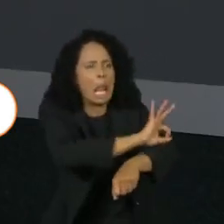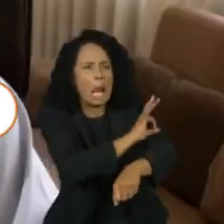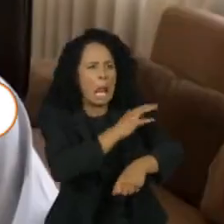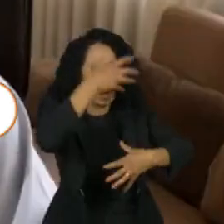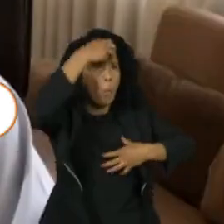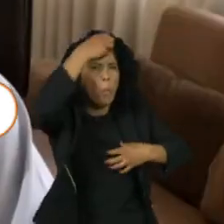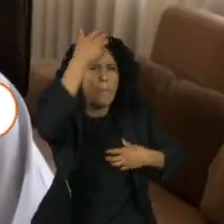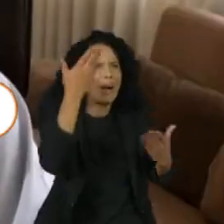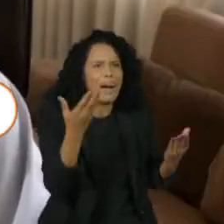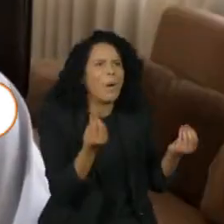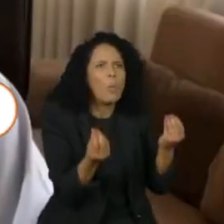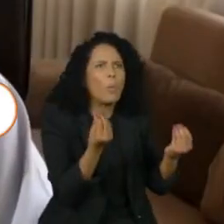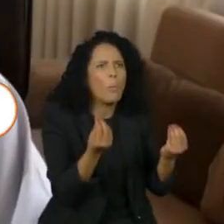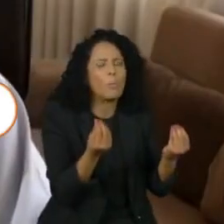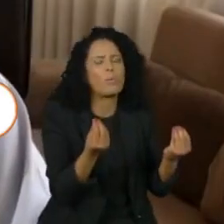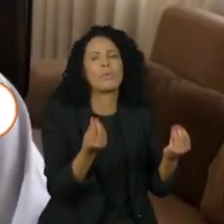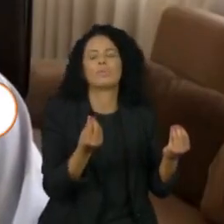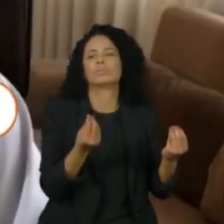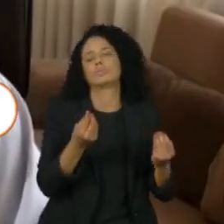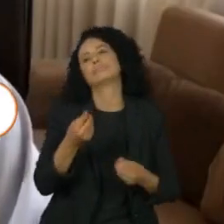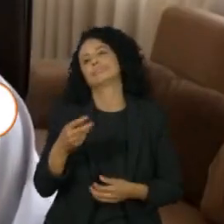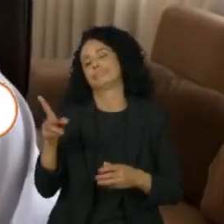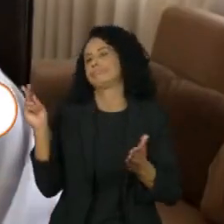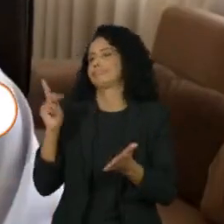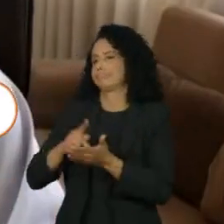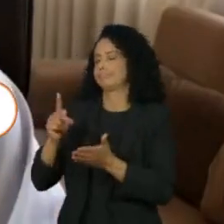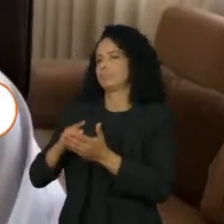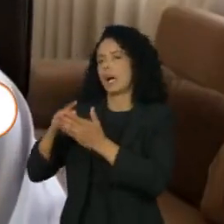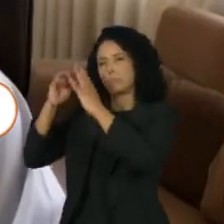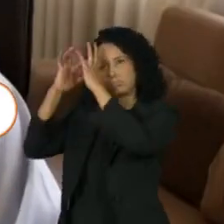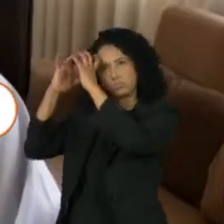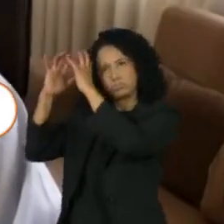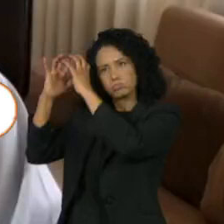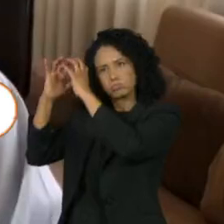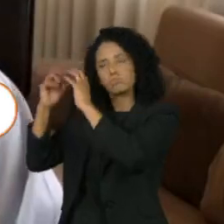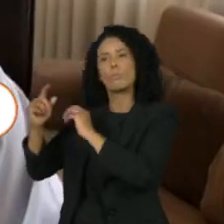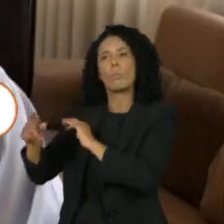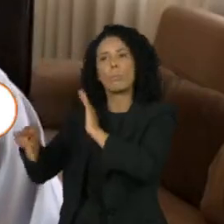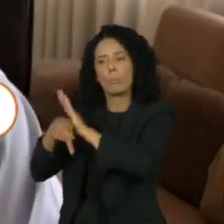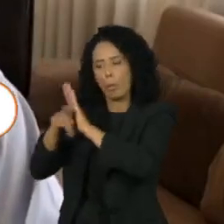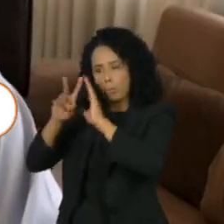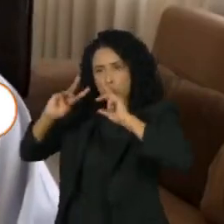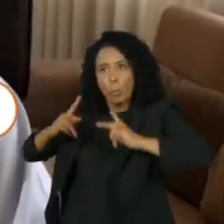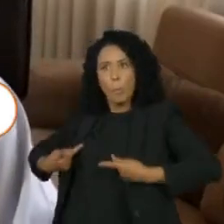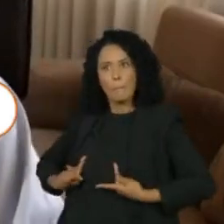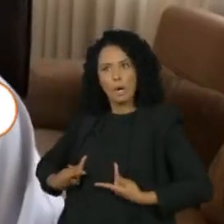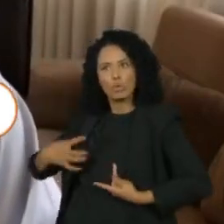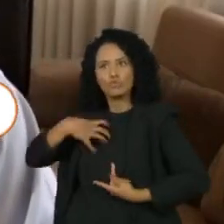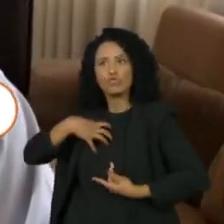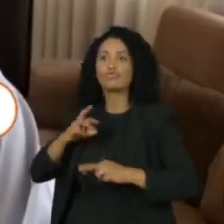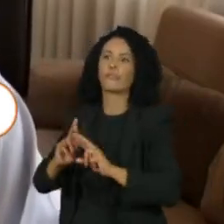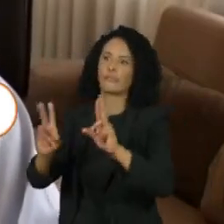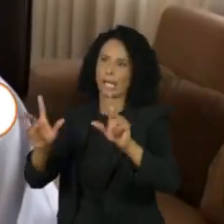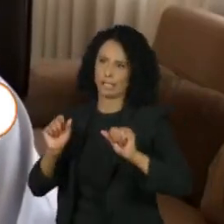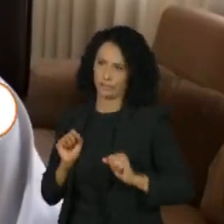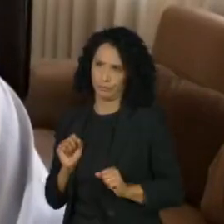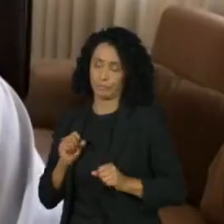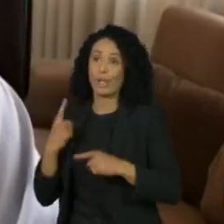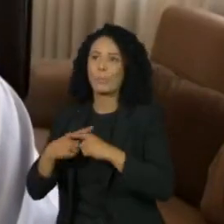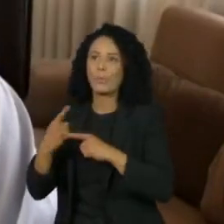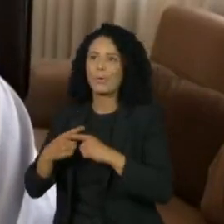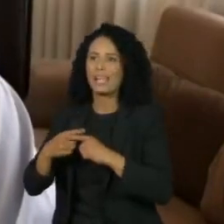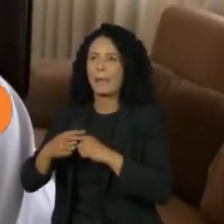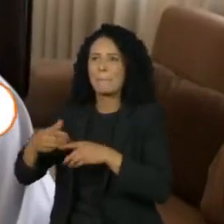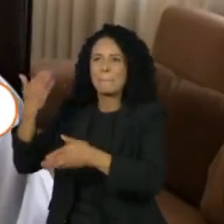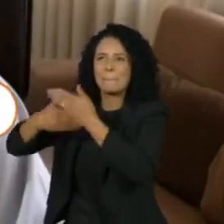senhor disse, né? O cérebro tem a grande qualidade do cérebro humano, que nos diferenciou dos primatas que vieram antes